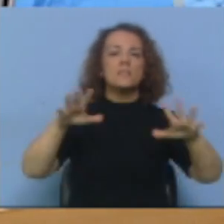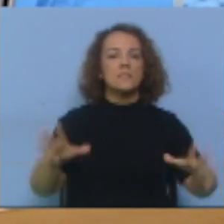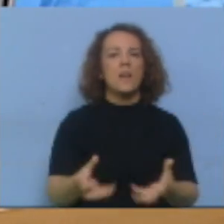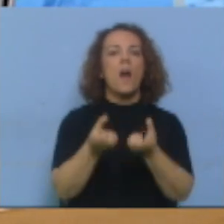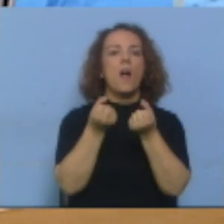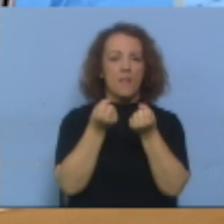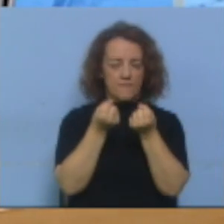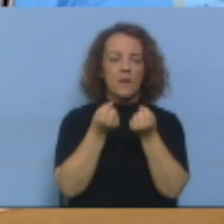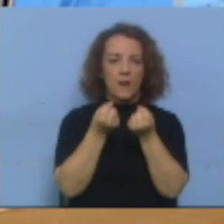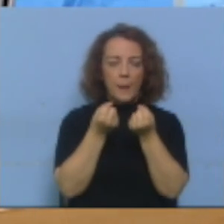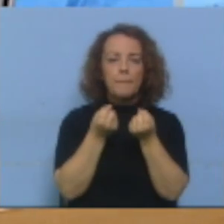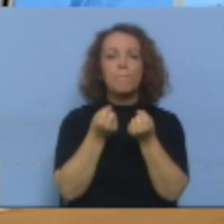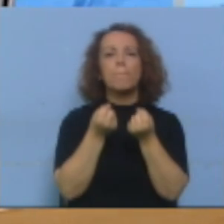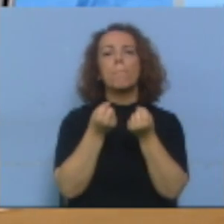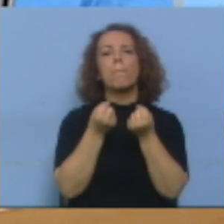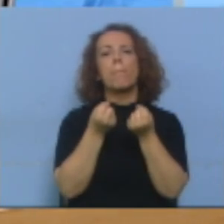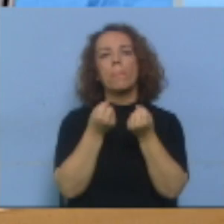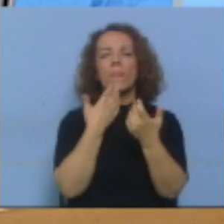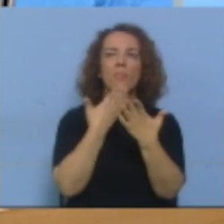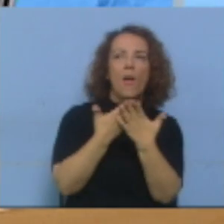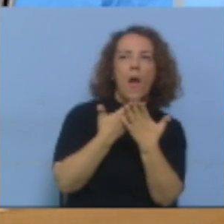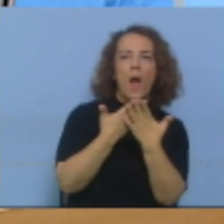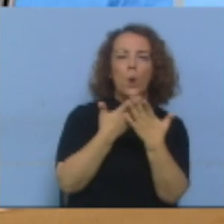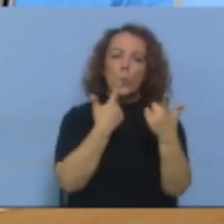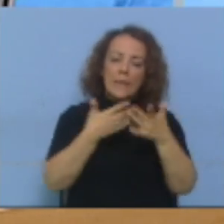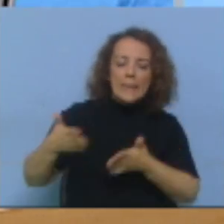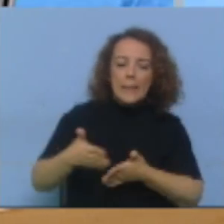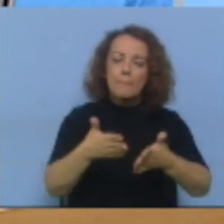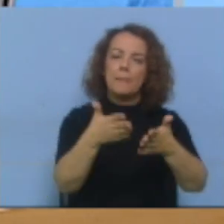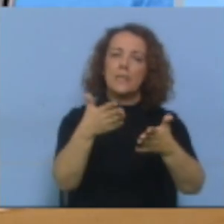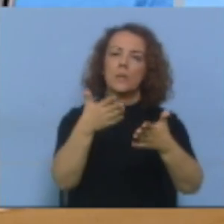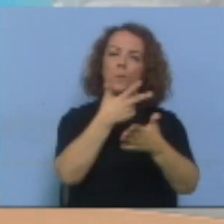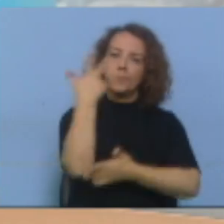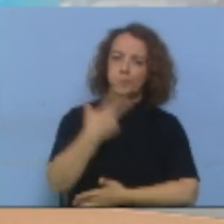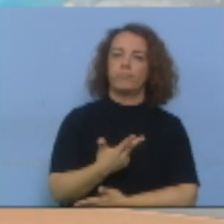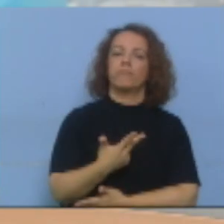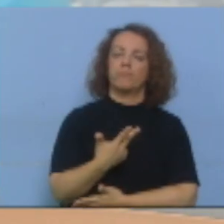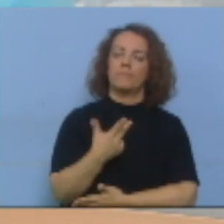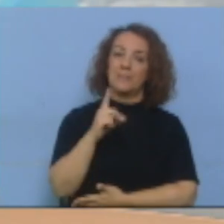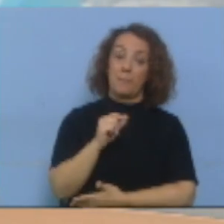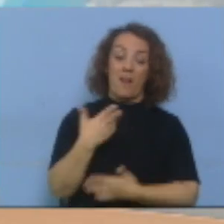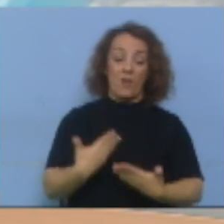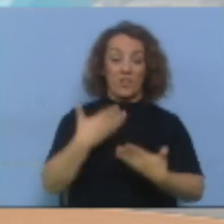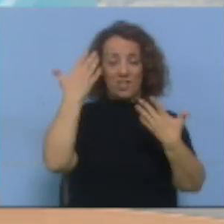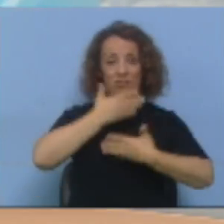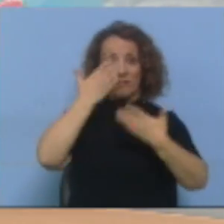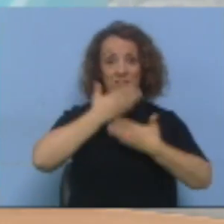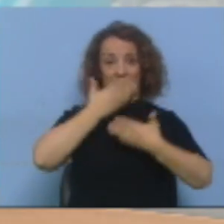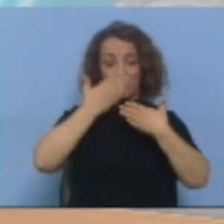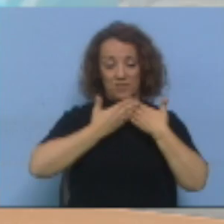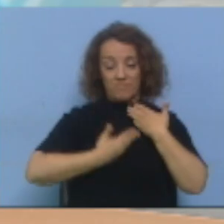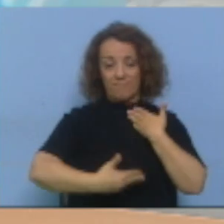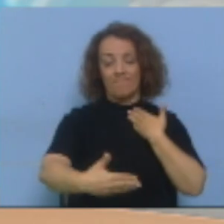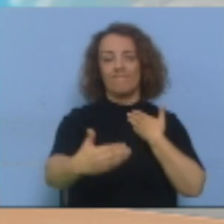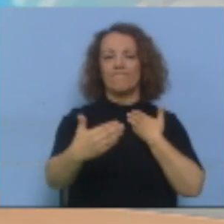faz entrar neste caminho de plenitude que todos somos chamados. E é também a afirmação que interessa fazer nestes dias, diante,